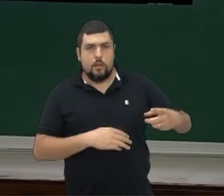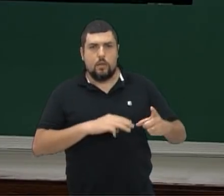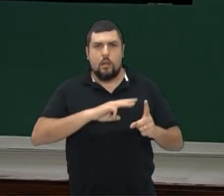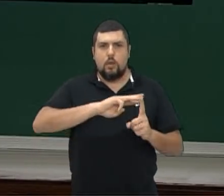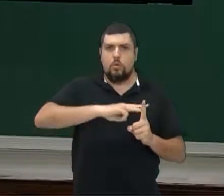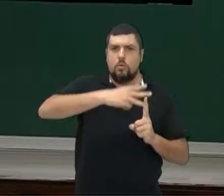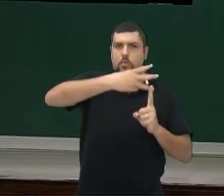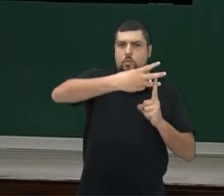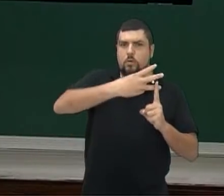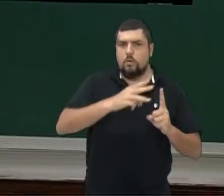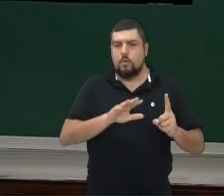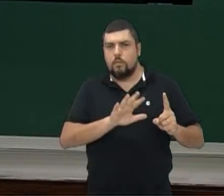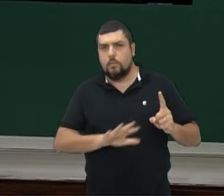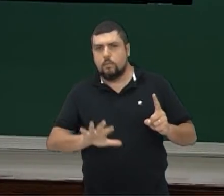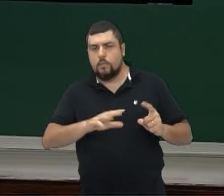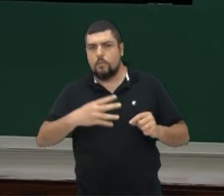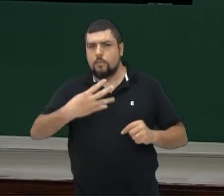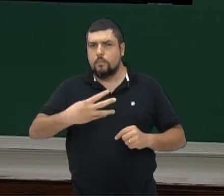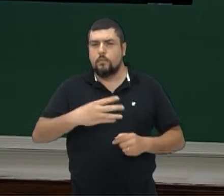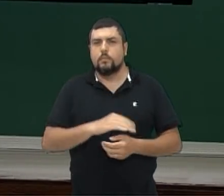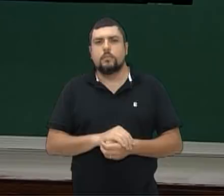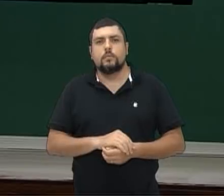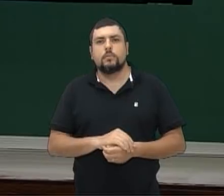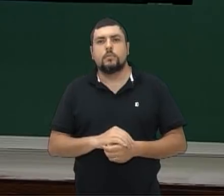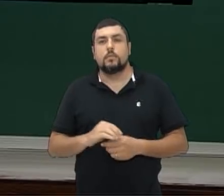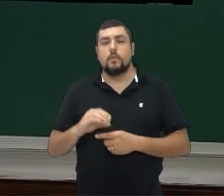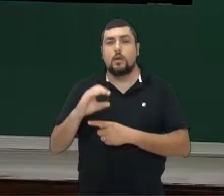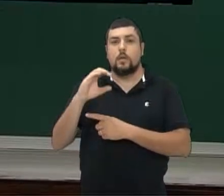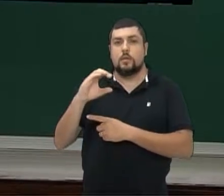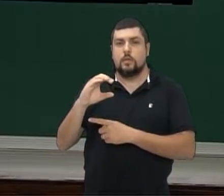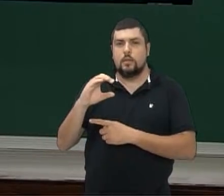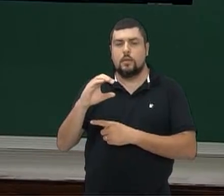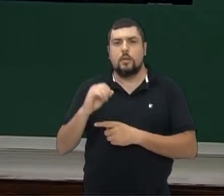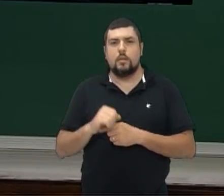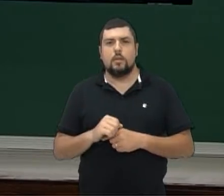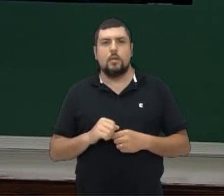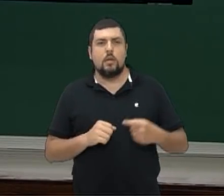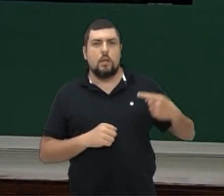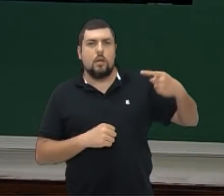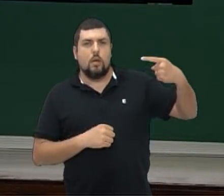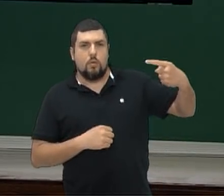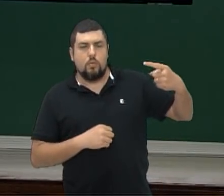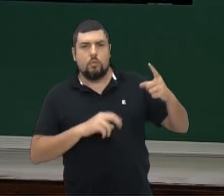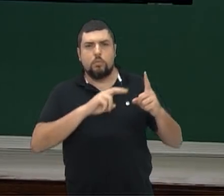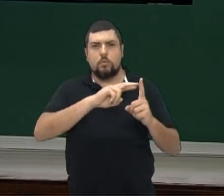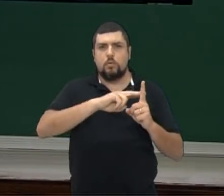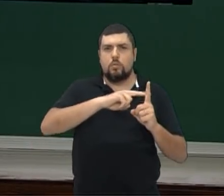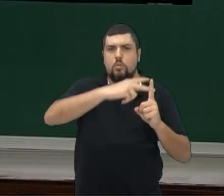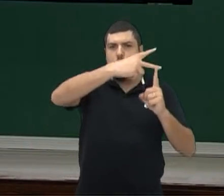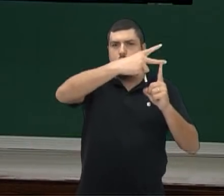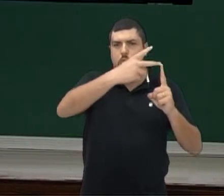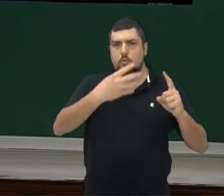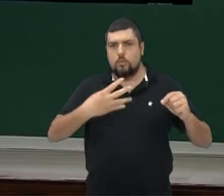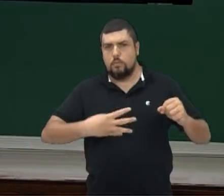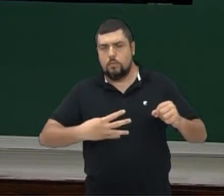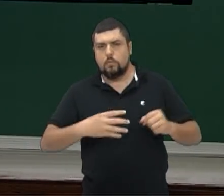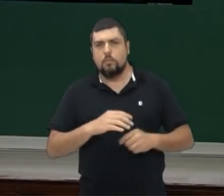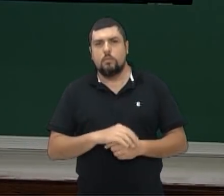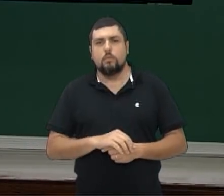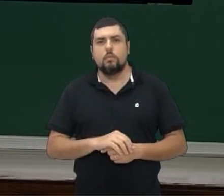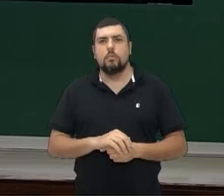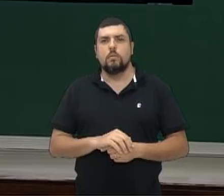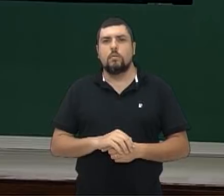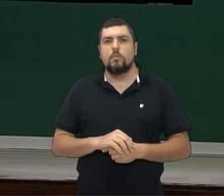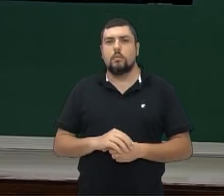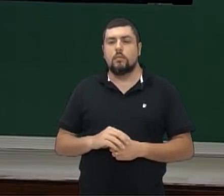figura 4? E a letra C, o perímetro da figura 1 é o dobro do perímetro da figura 4. E por último,